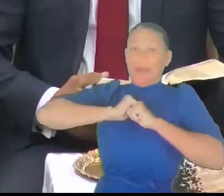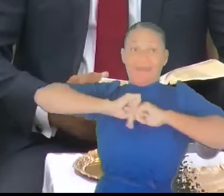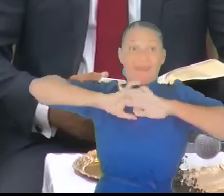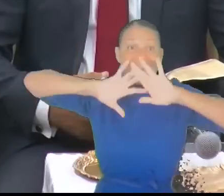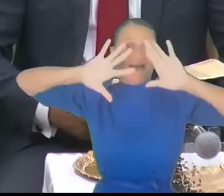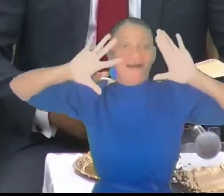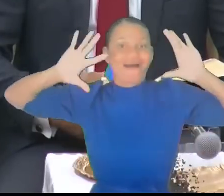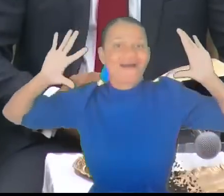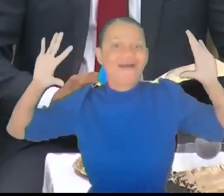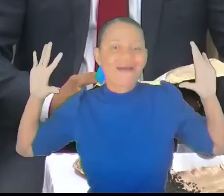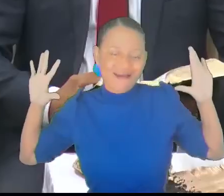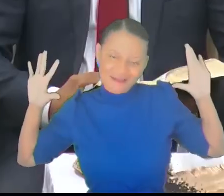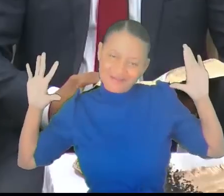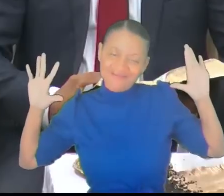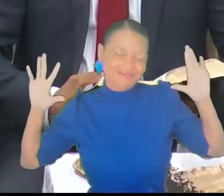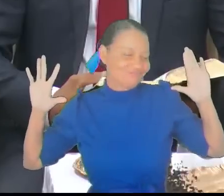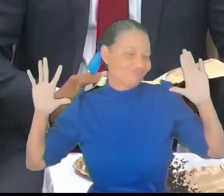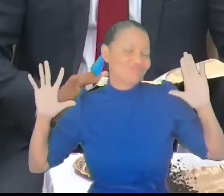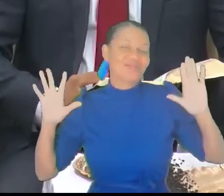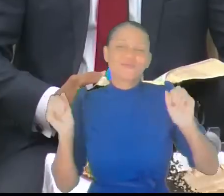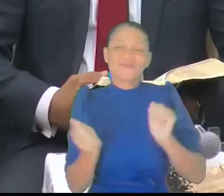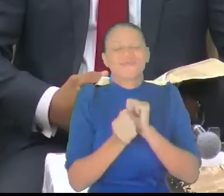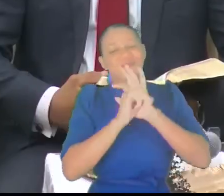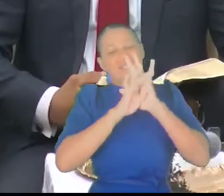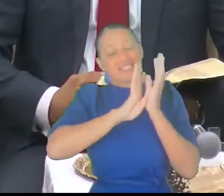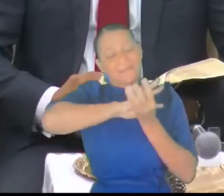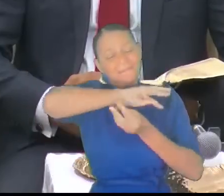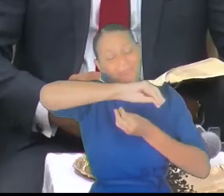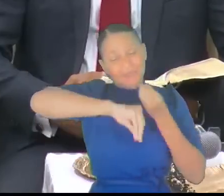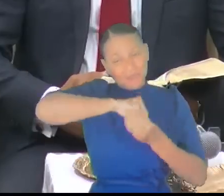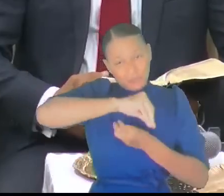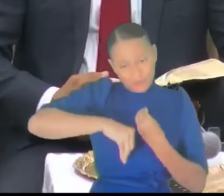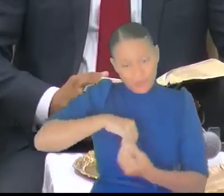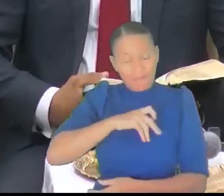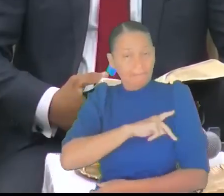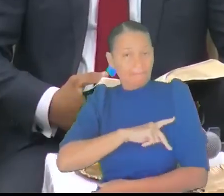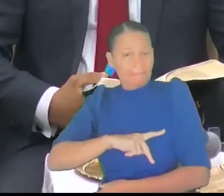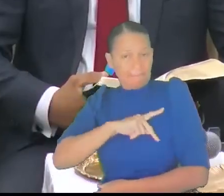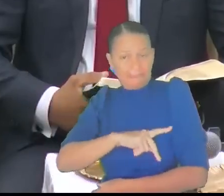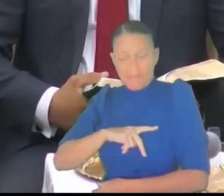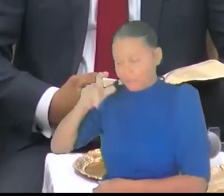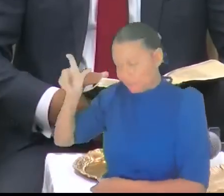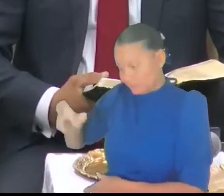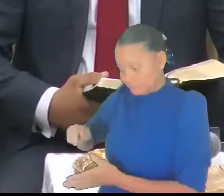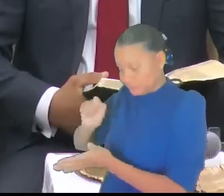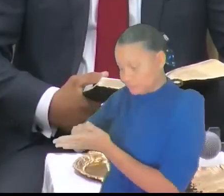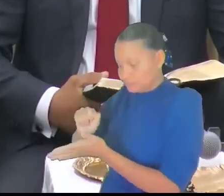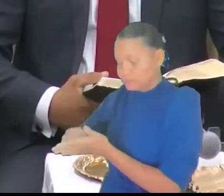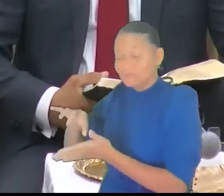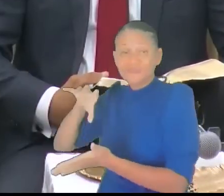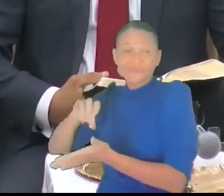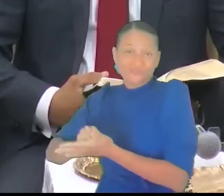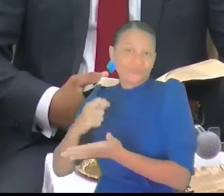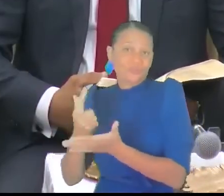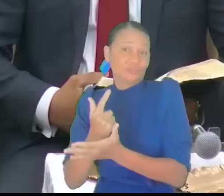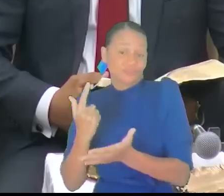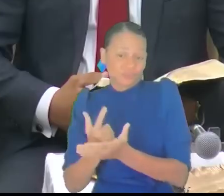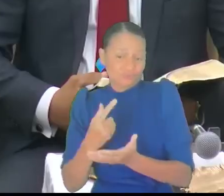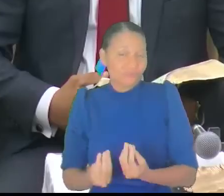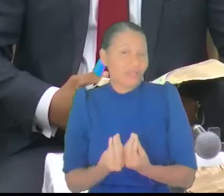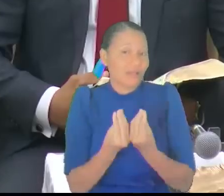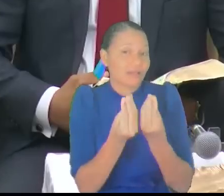Ainda é a alva do dia. Glória a Deus. São Paulo, escrevendo aos Romanos, no